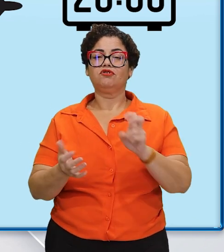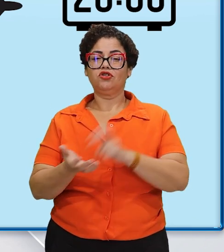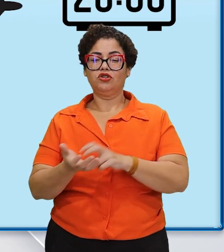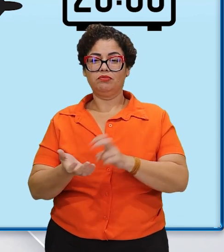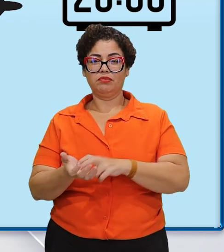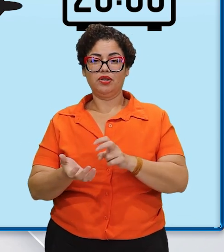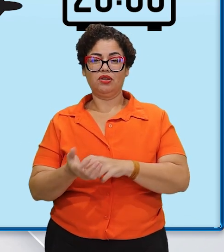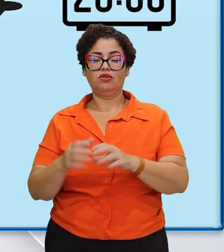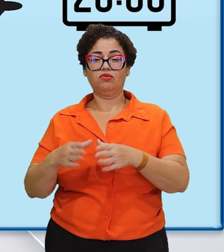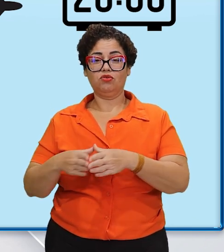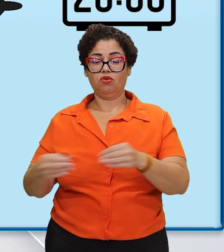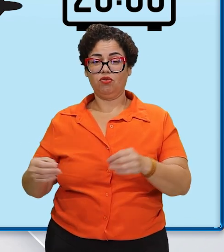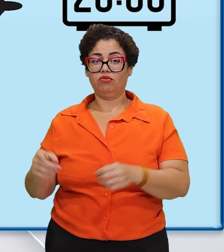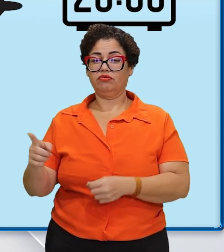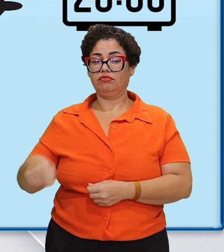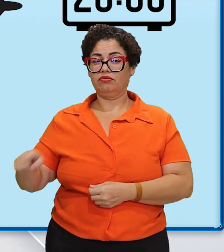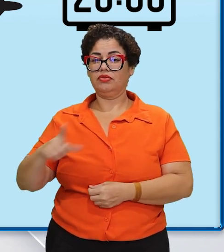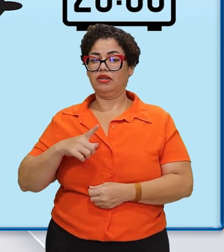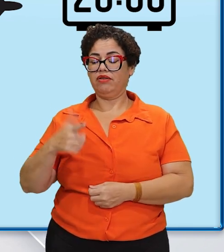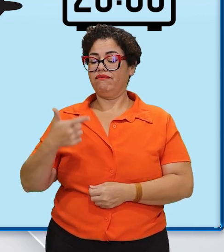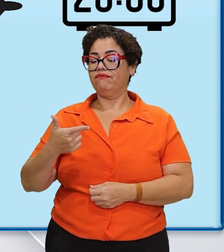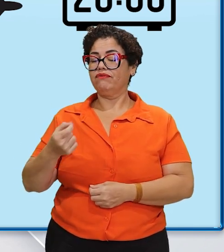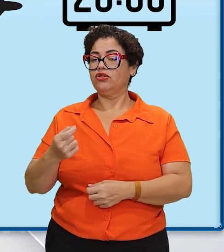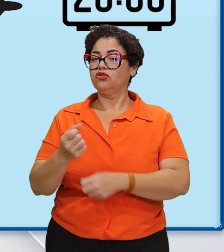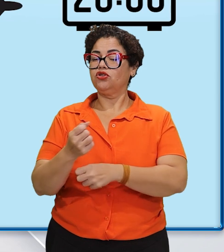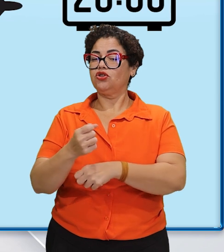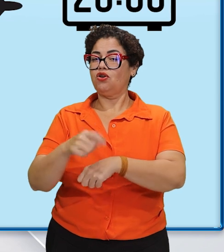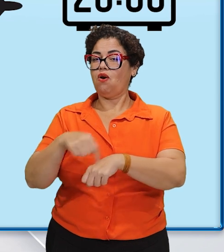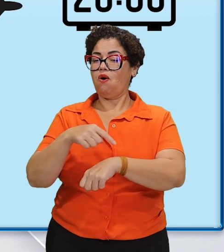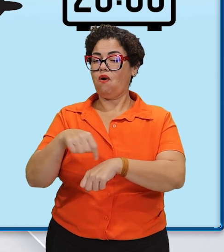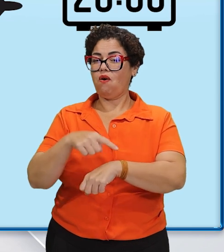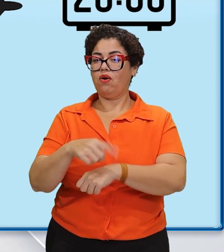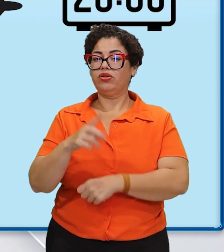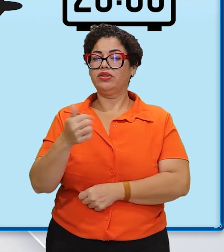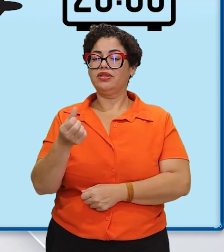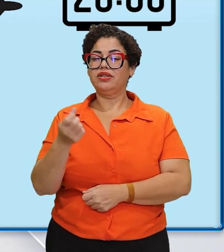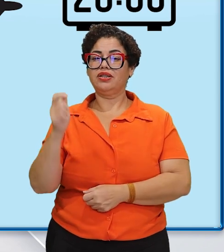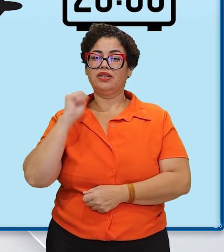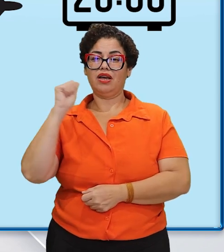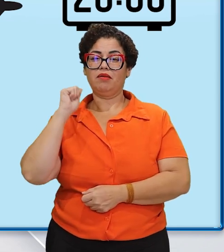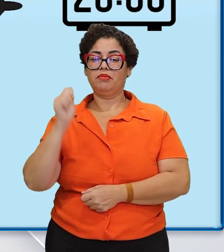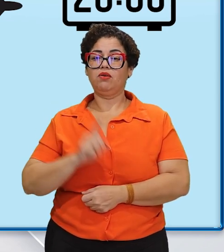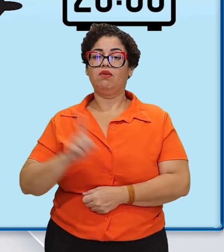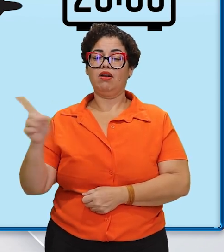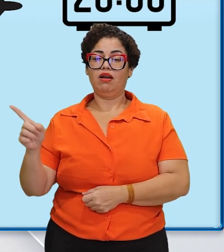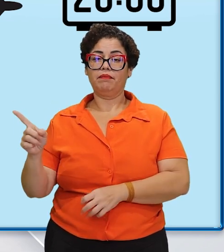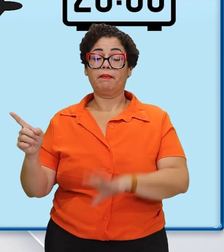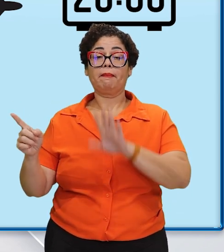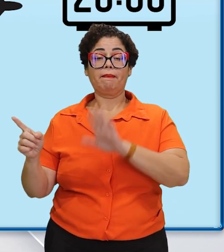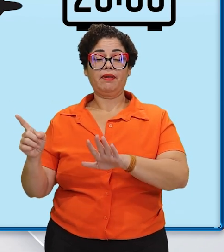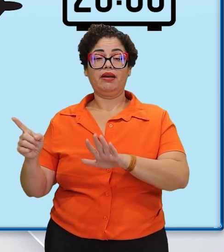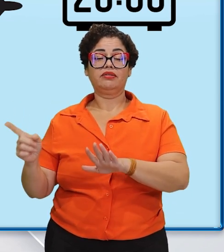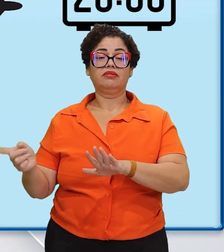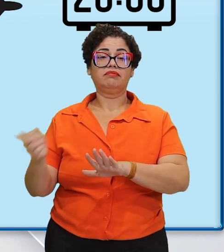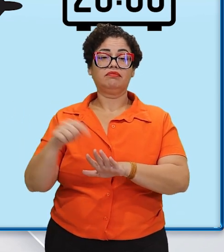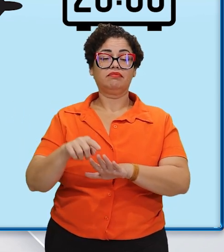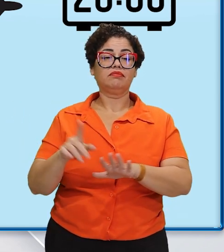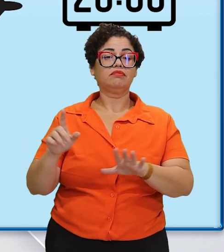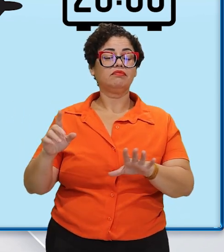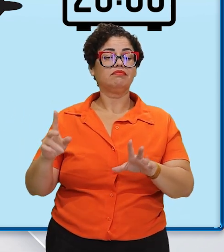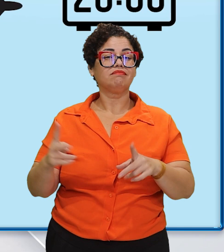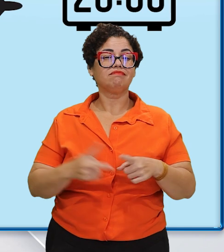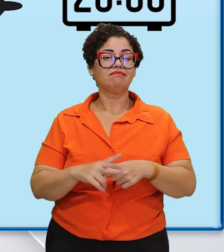da manhã de Tóquio. Isso nos dá 20 horas do dia 16 de abril em Tóquio. Mas agora